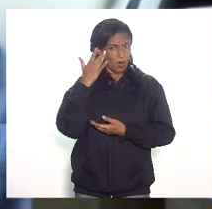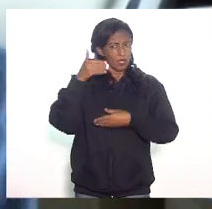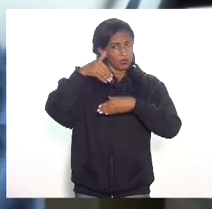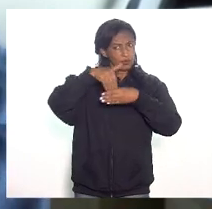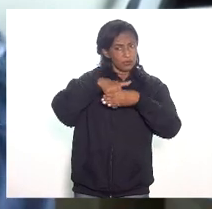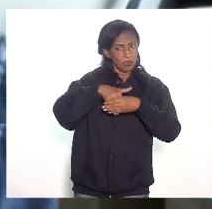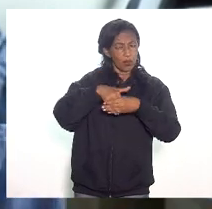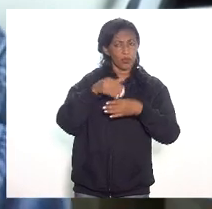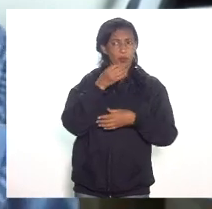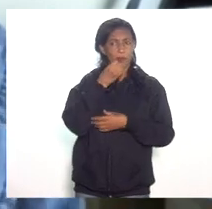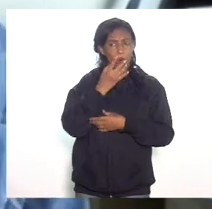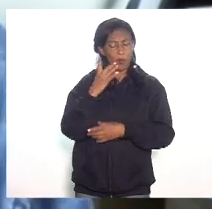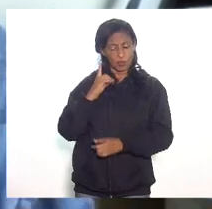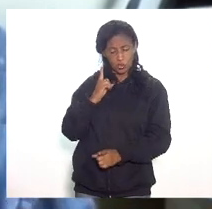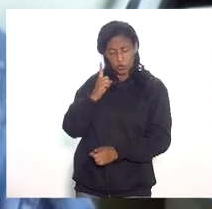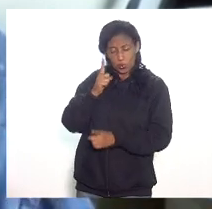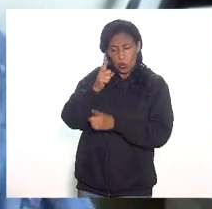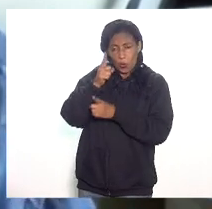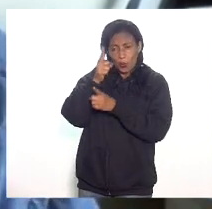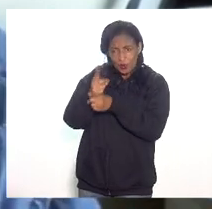dizia o filósofo,